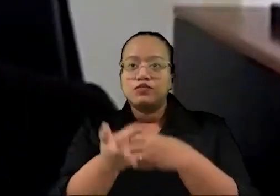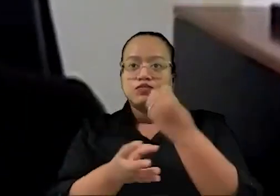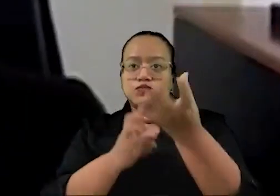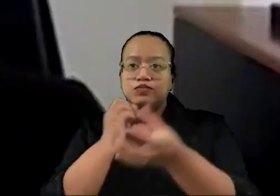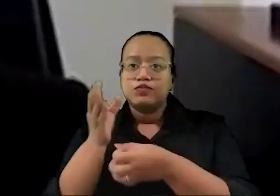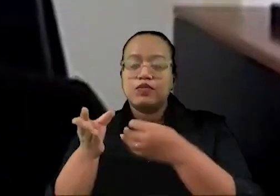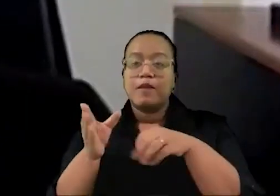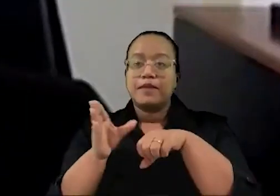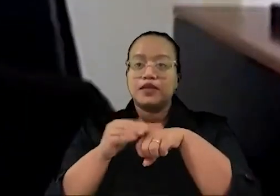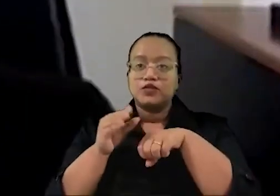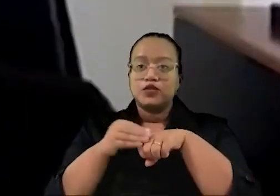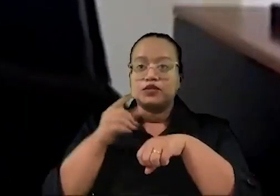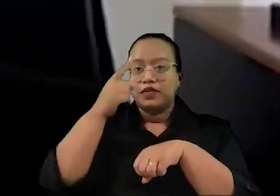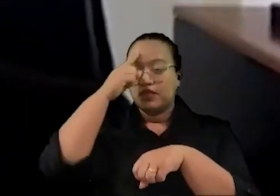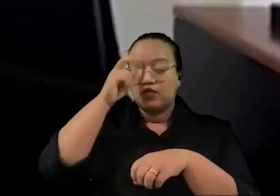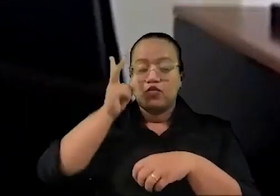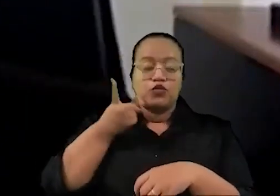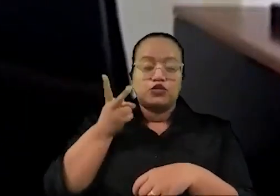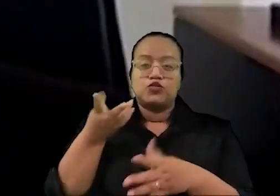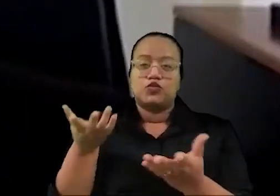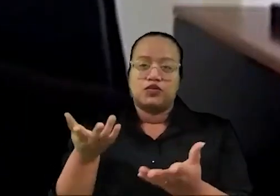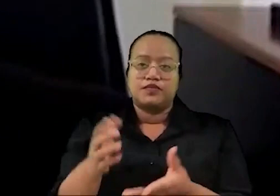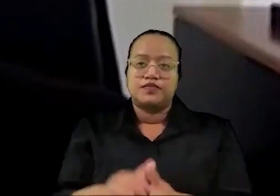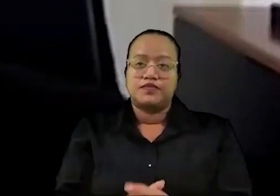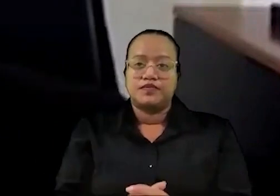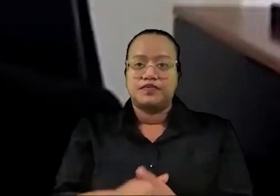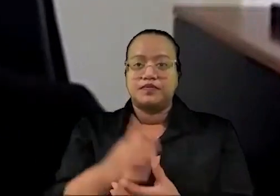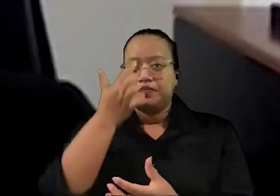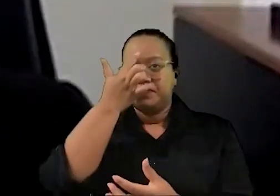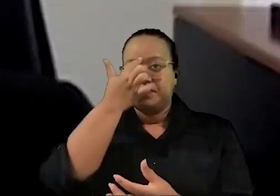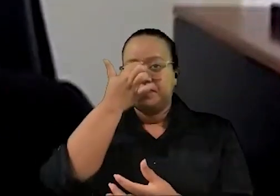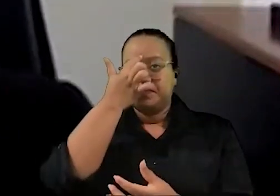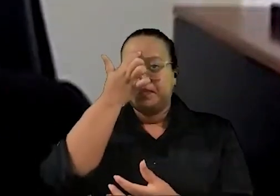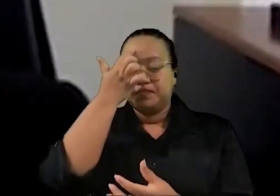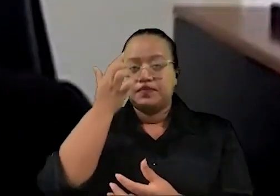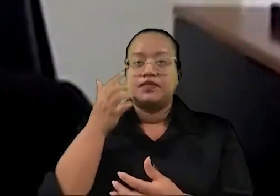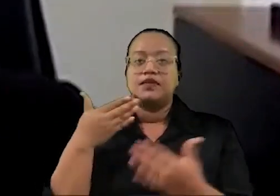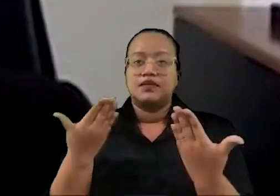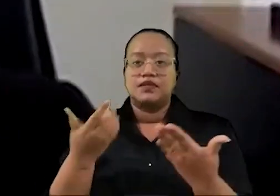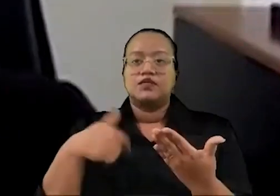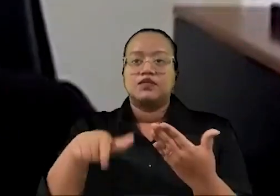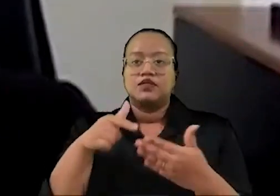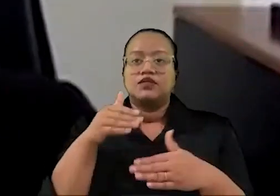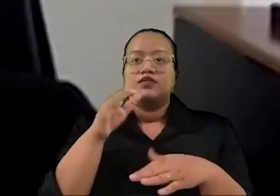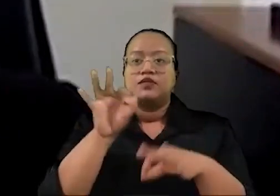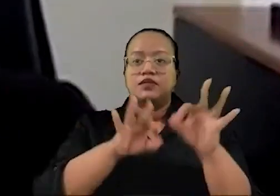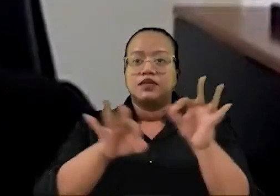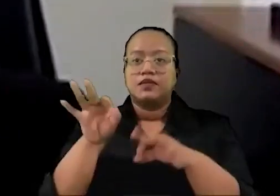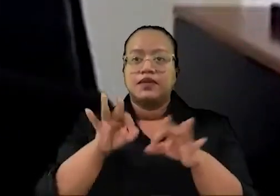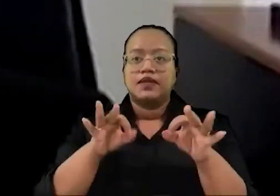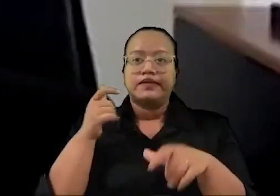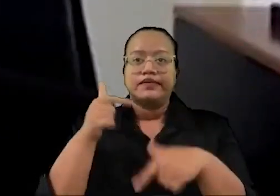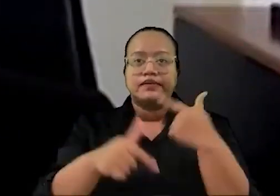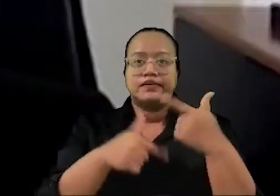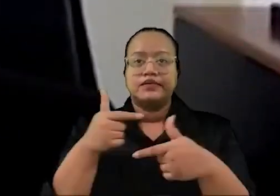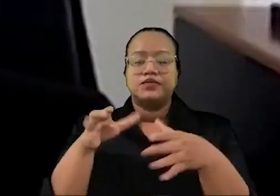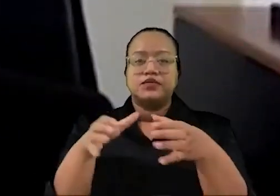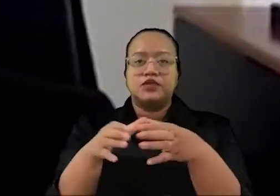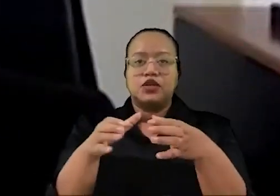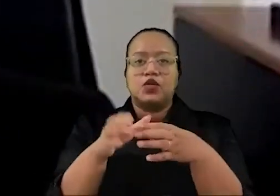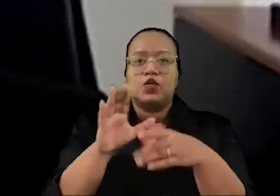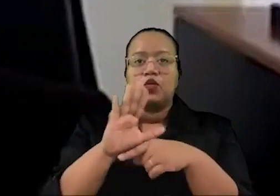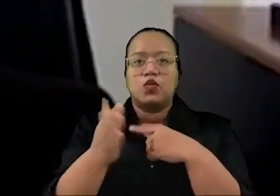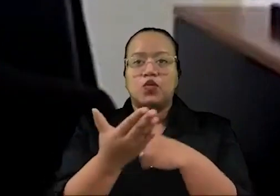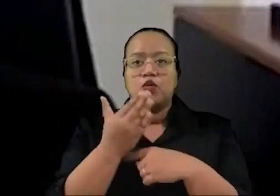de compartilhar aquilo que a gente vem desenvolvendo nas nossas regiões, trabalhar em conjunto, se irmanar, dar as mãos,